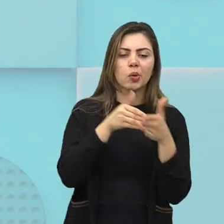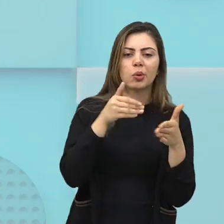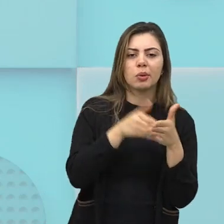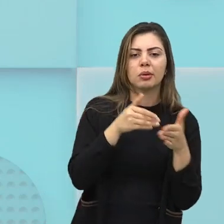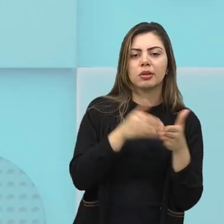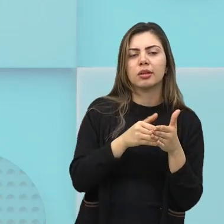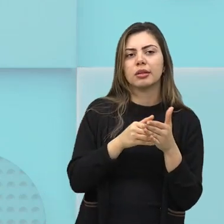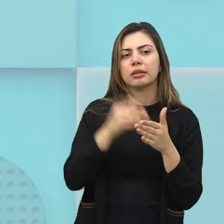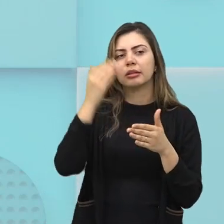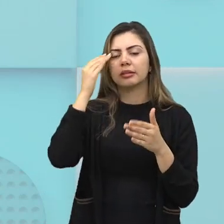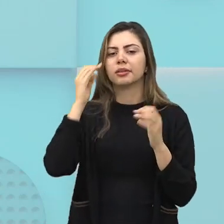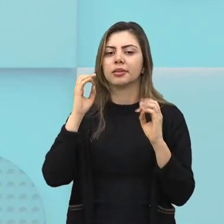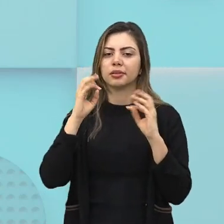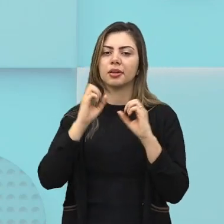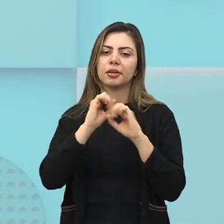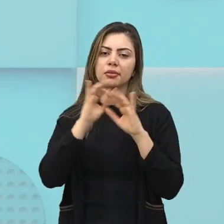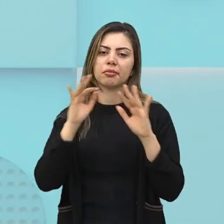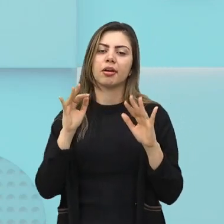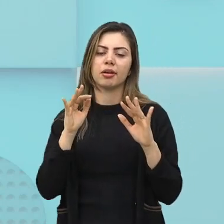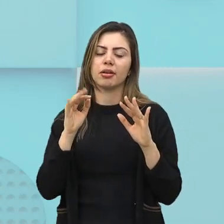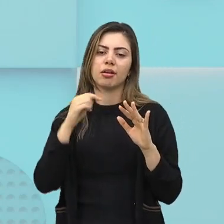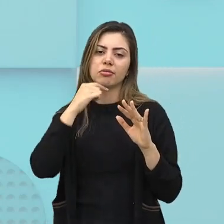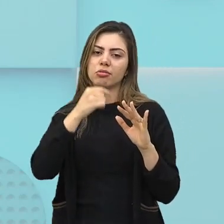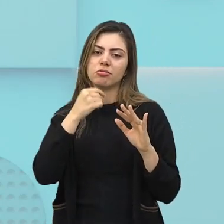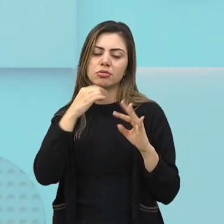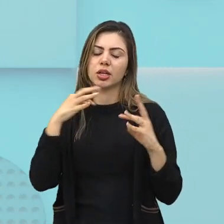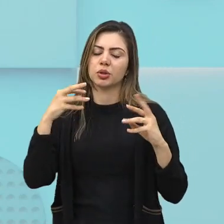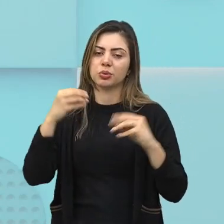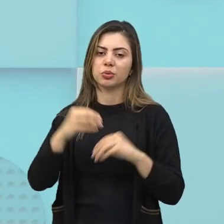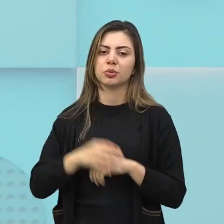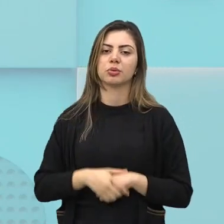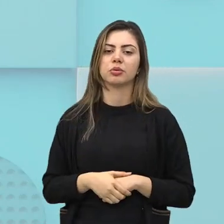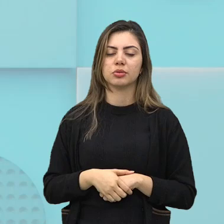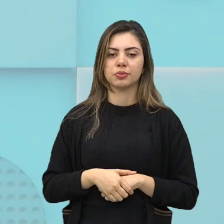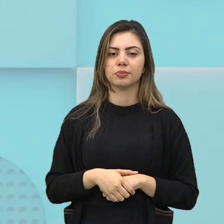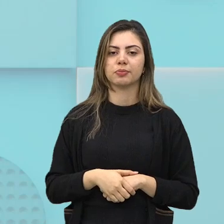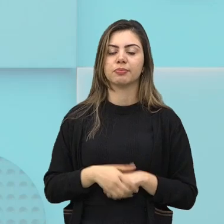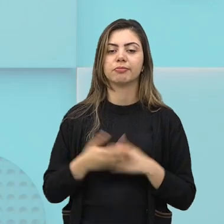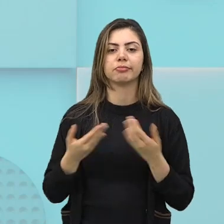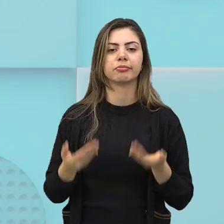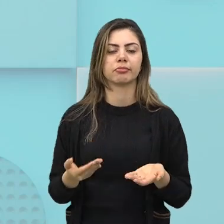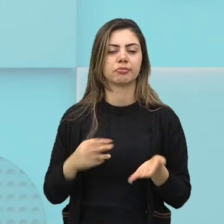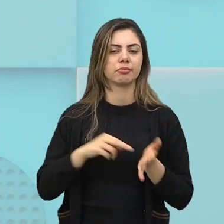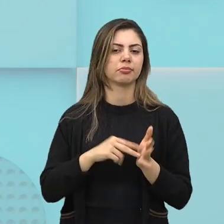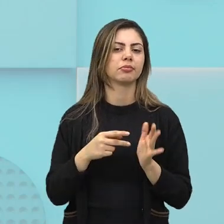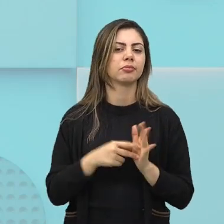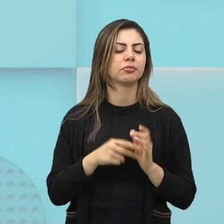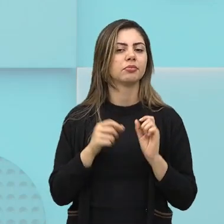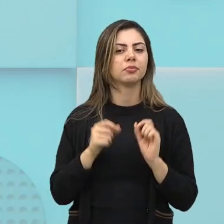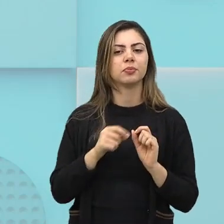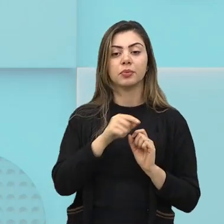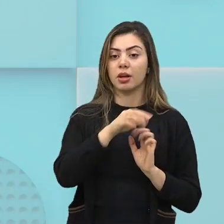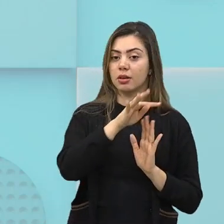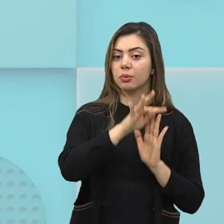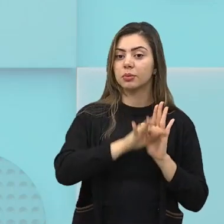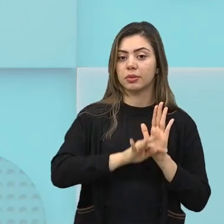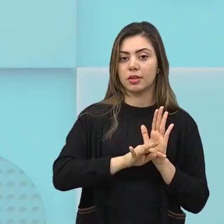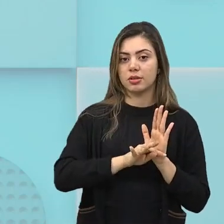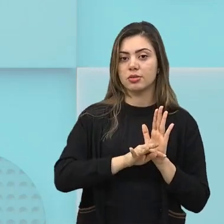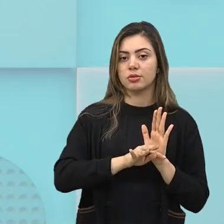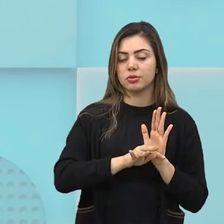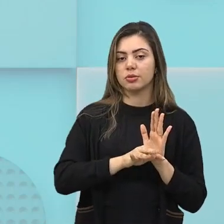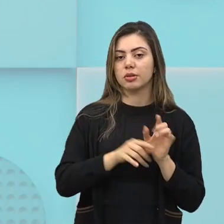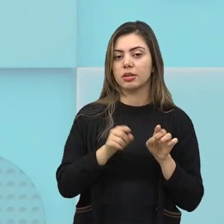da compreensão. Em termos literários, oitavos anos, esse texto, né, e